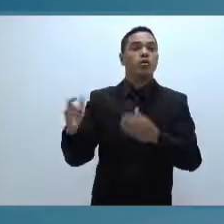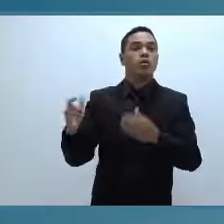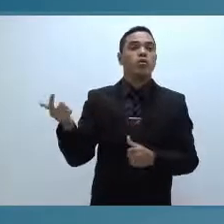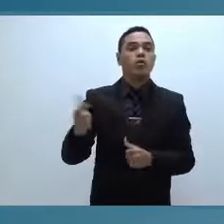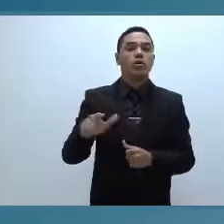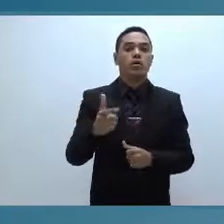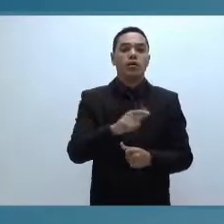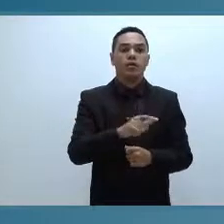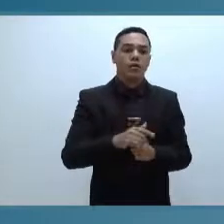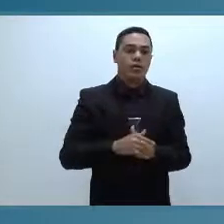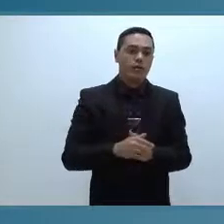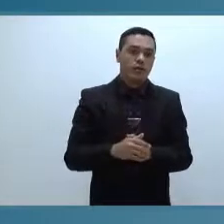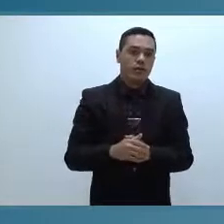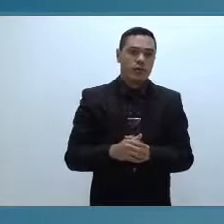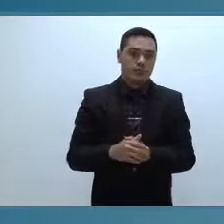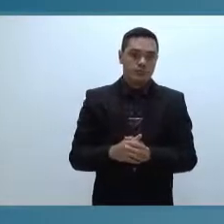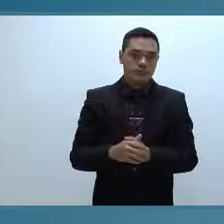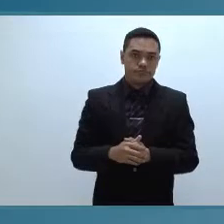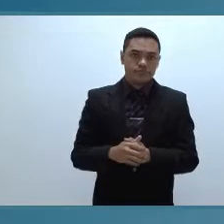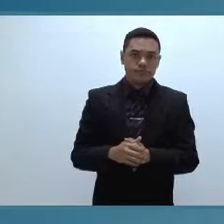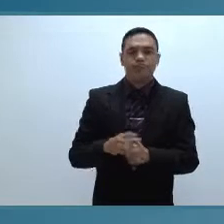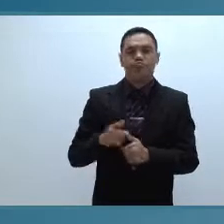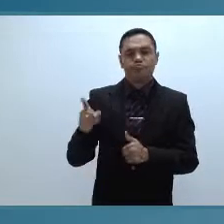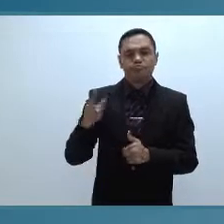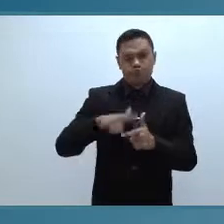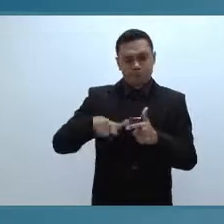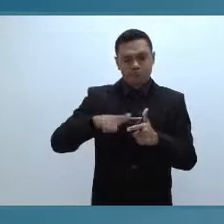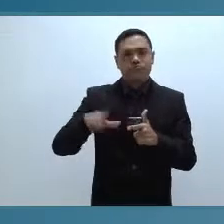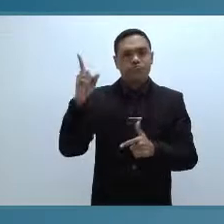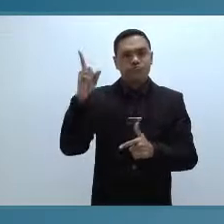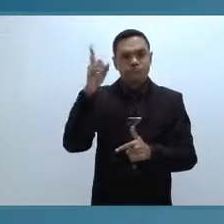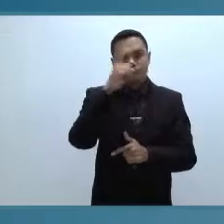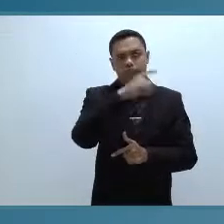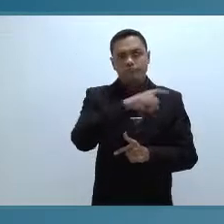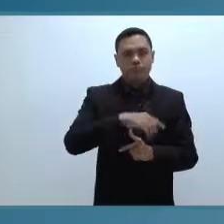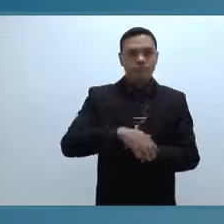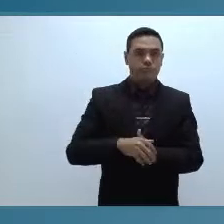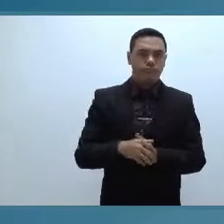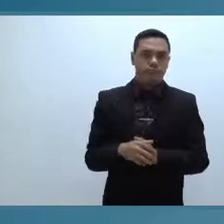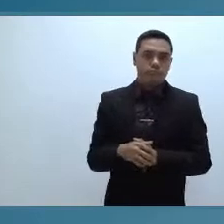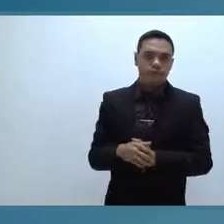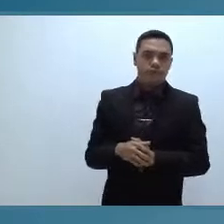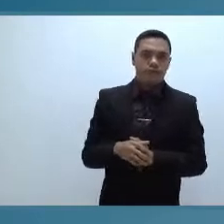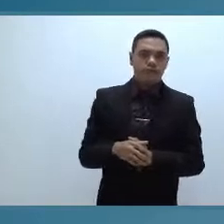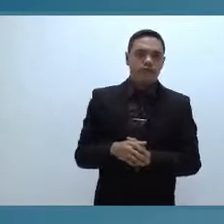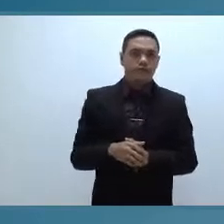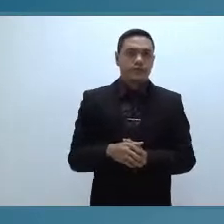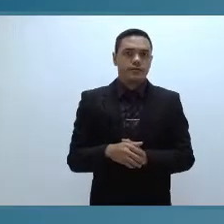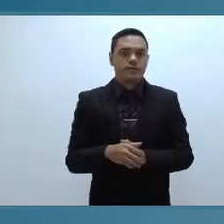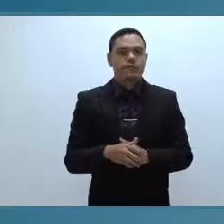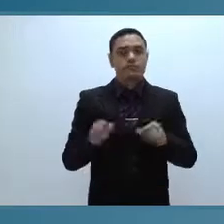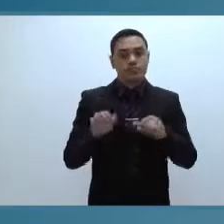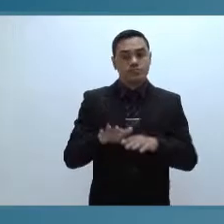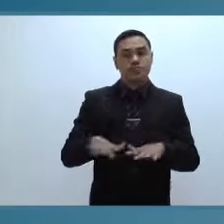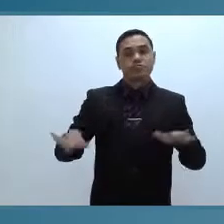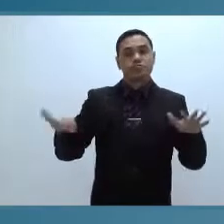todos perdem. Especialmente com a realidade hoje, por todos, conhecida de que os magistrados de primeiro grau cada vez mais